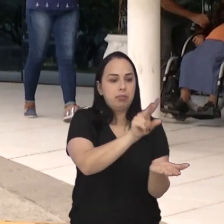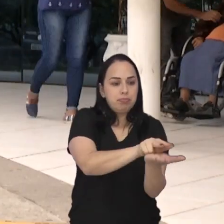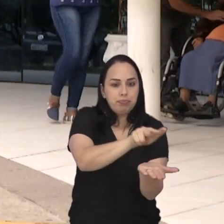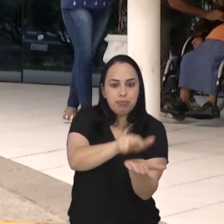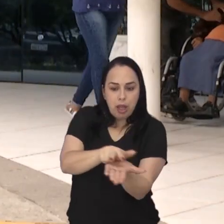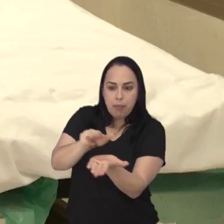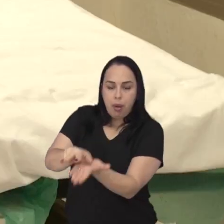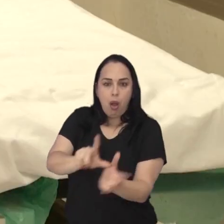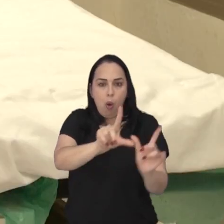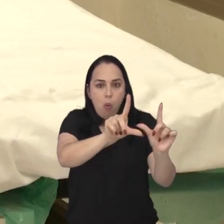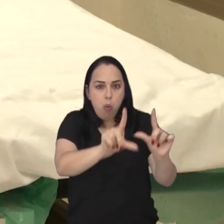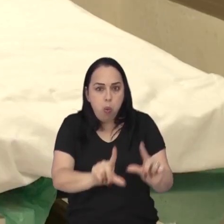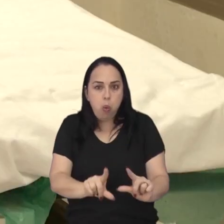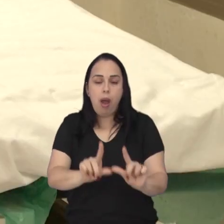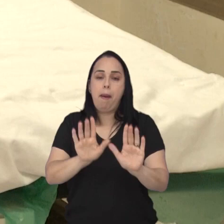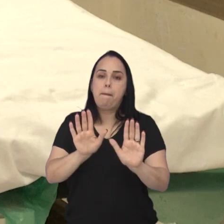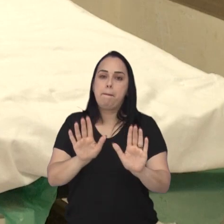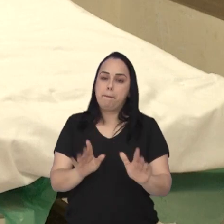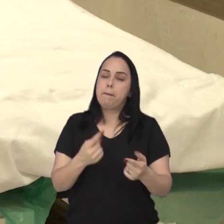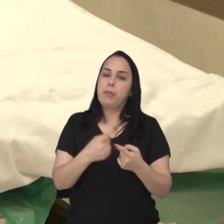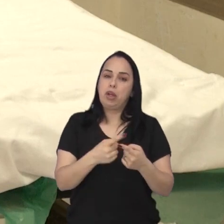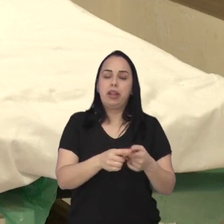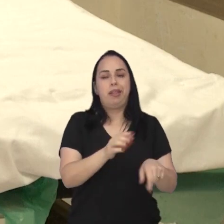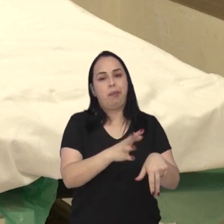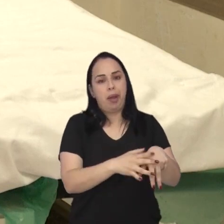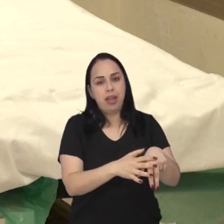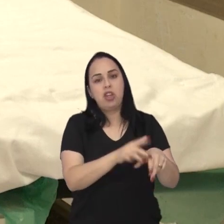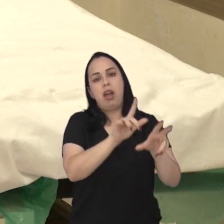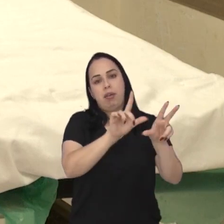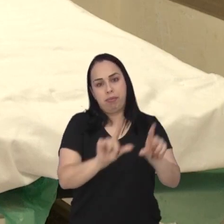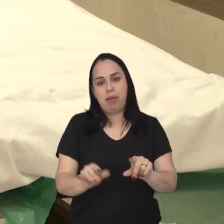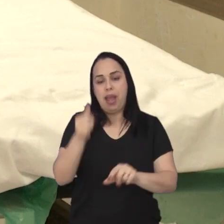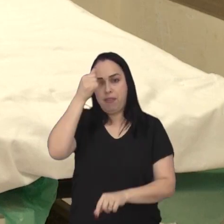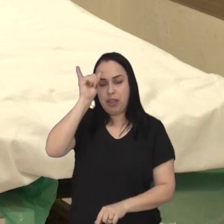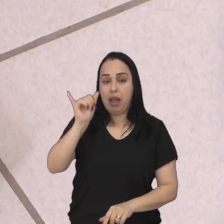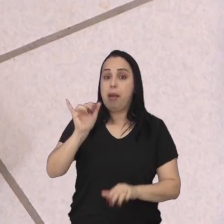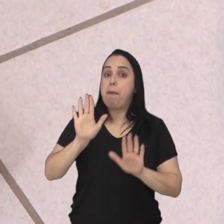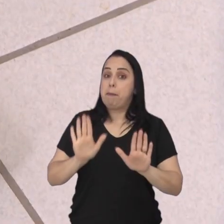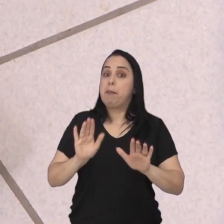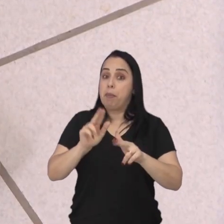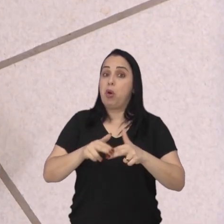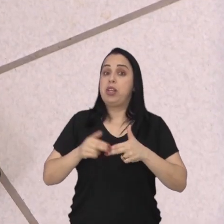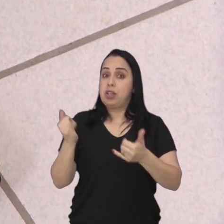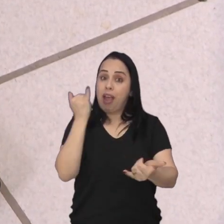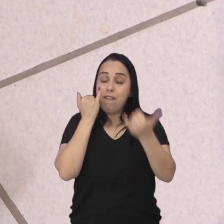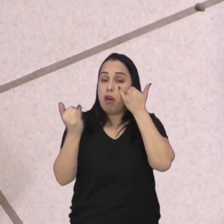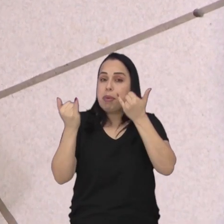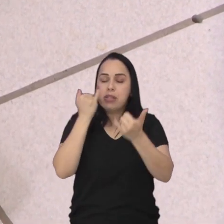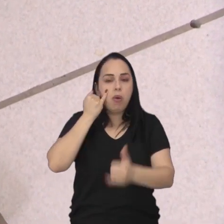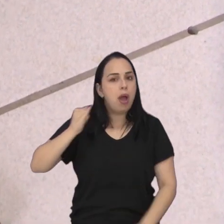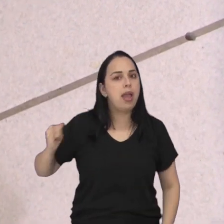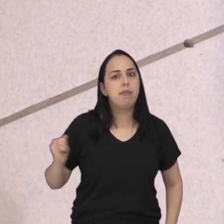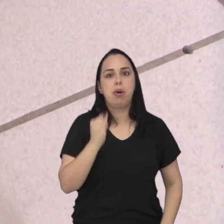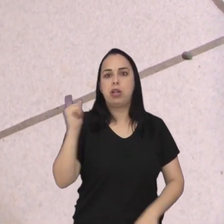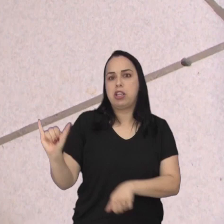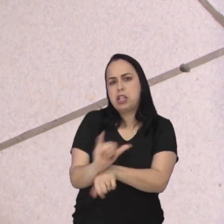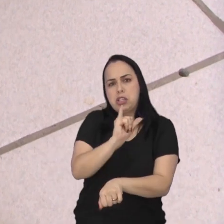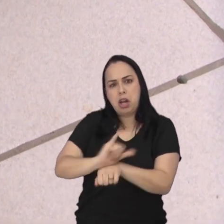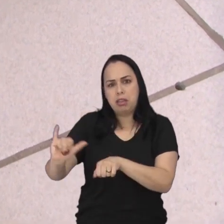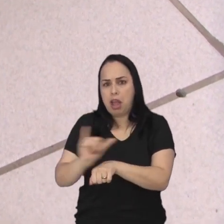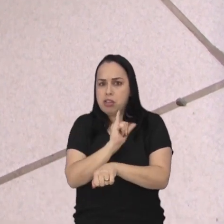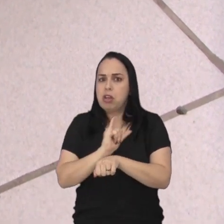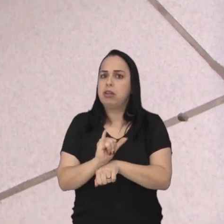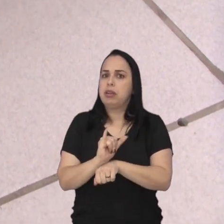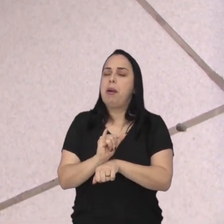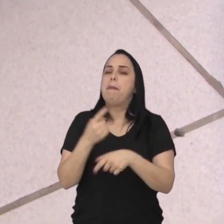justamente diminuir as internações hospitalares em decorrência da doença. E a informação é a maior arma